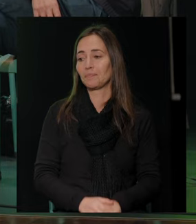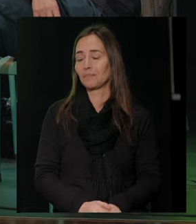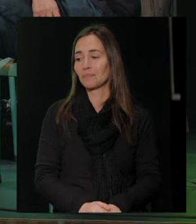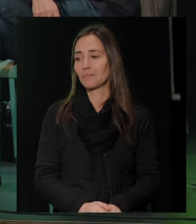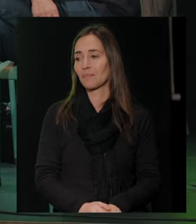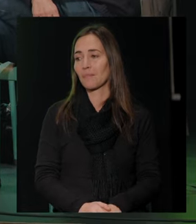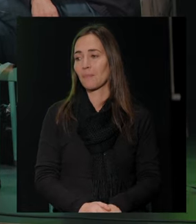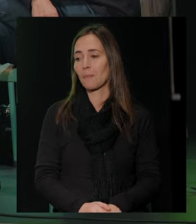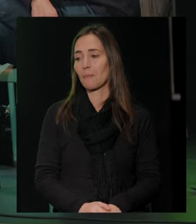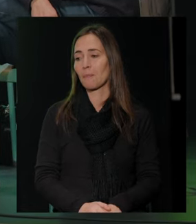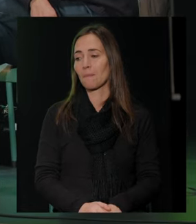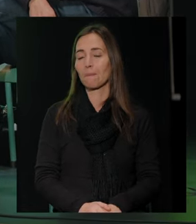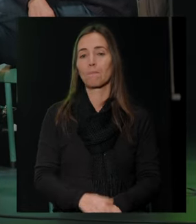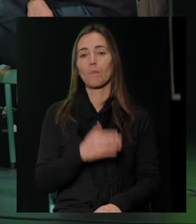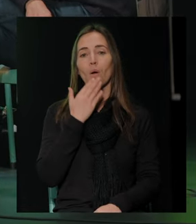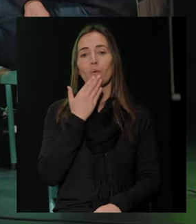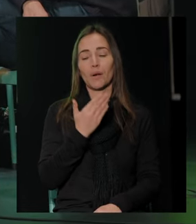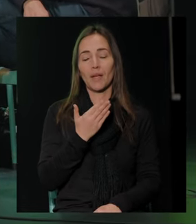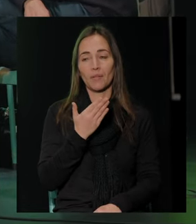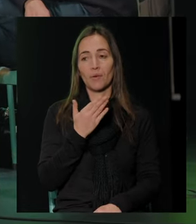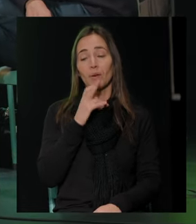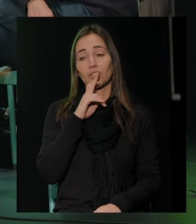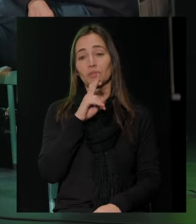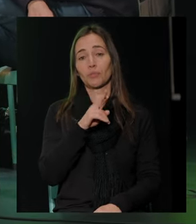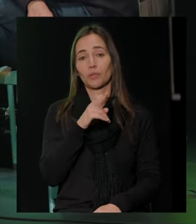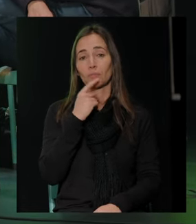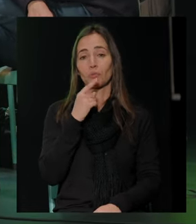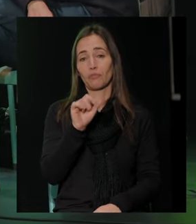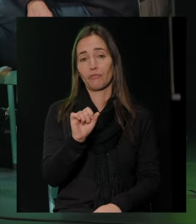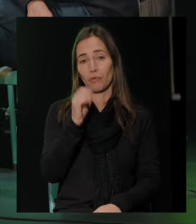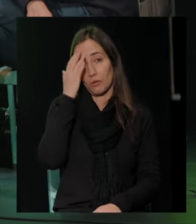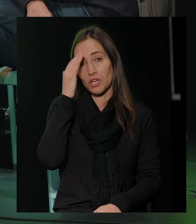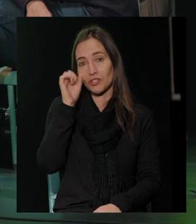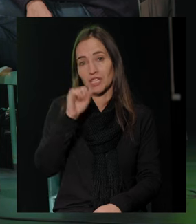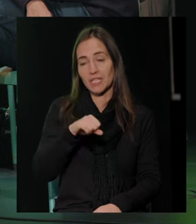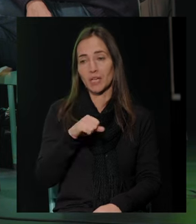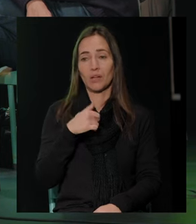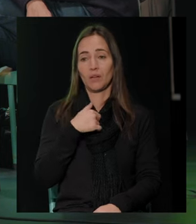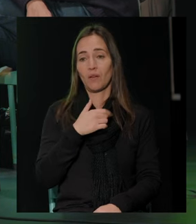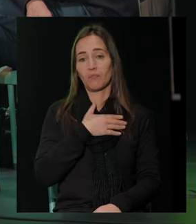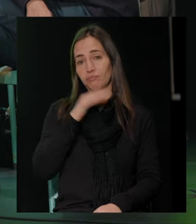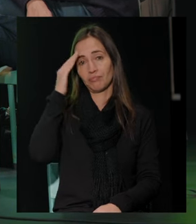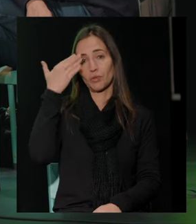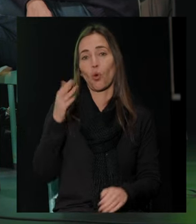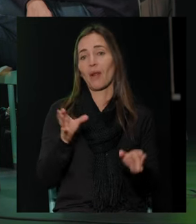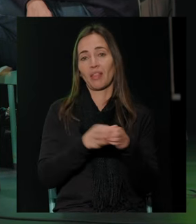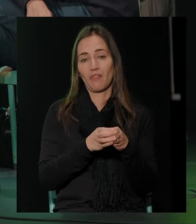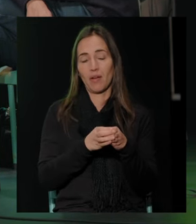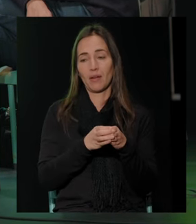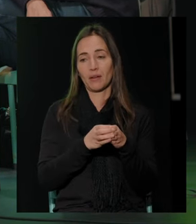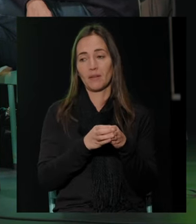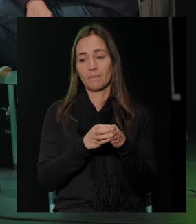começar? Obrigado, Bernardo. Bem, respondendo diretamente à pergunta, eu acho que sim. Eu sou fã número um de cooperativas e